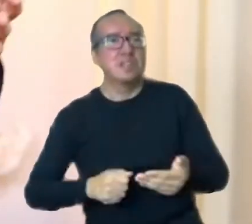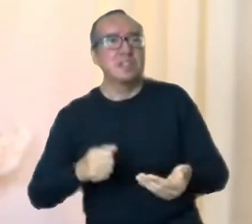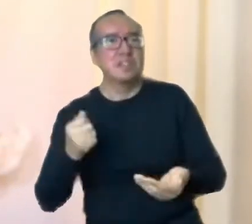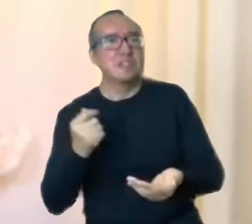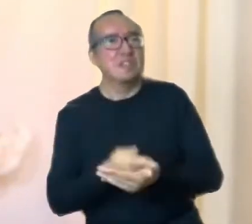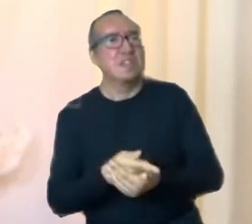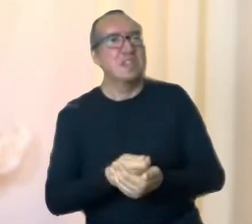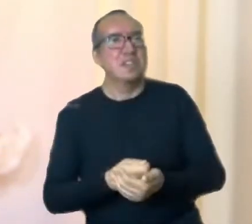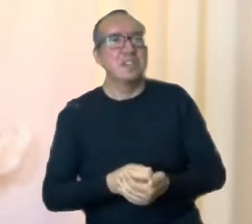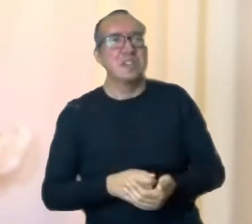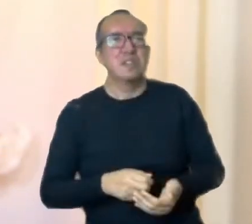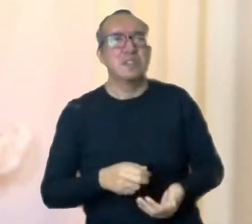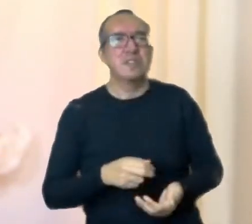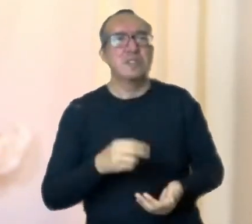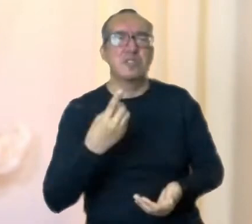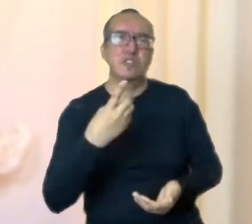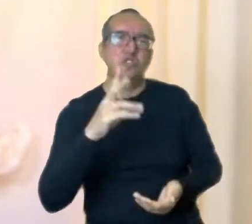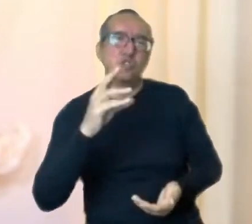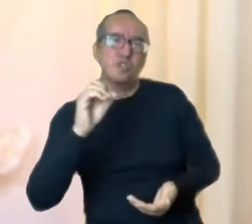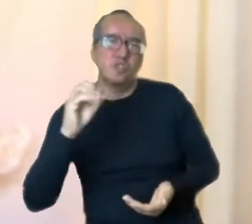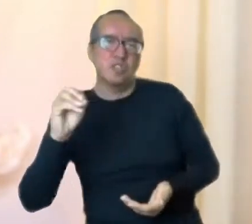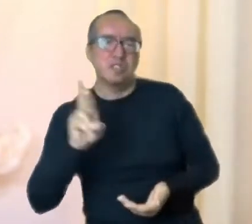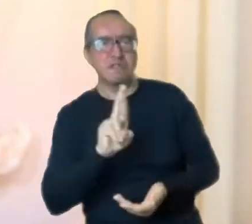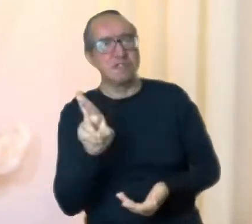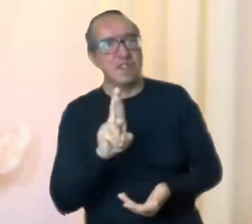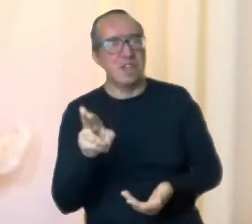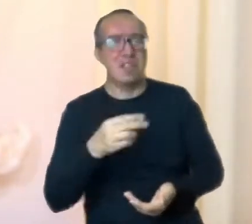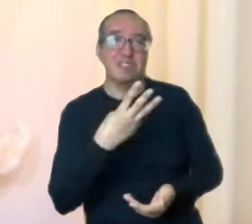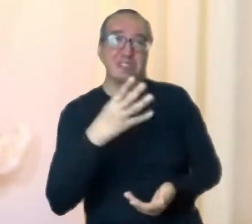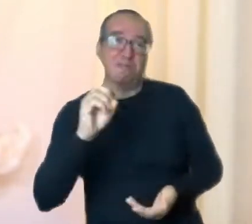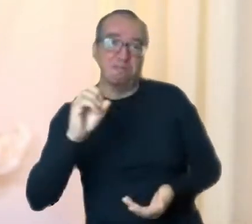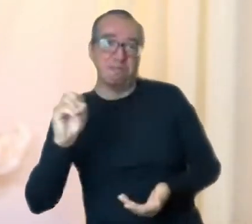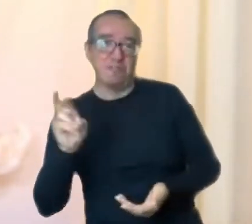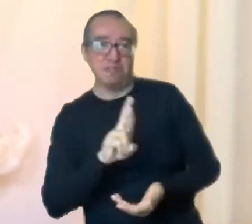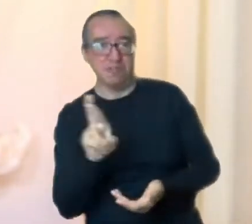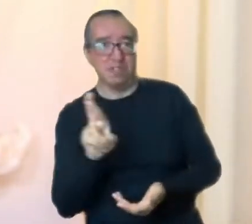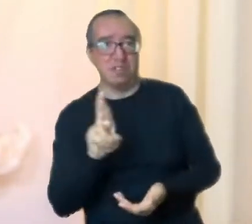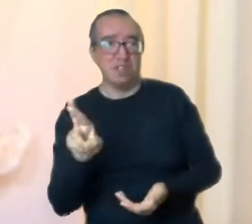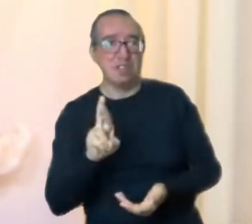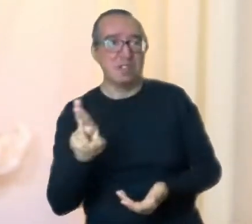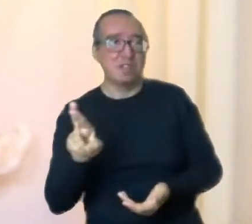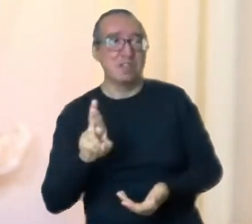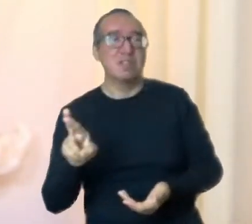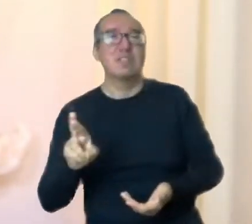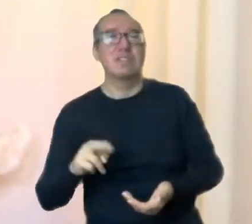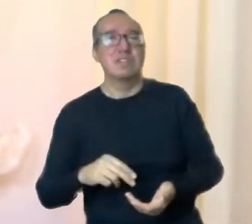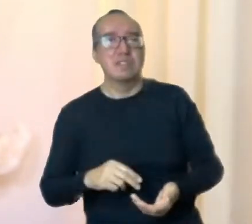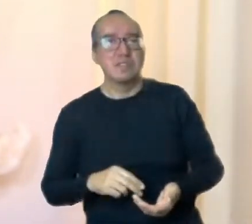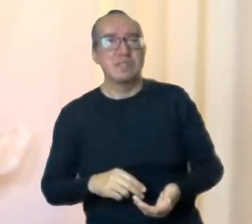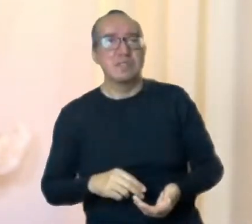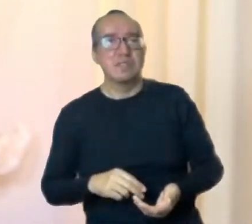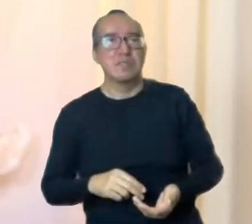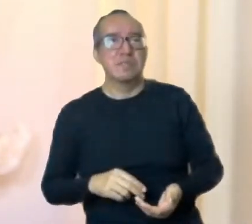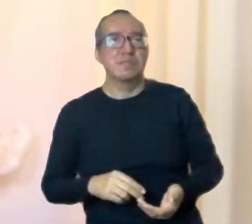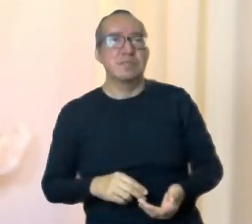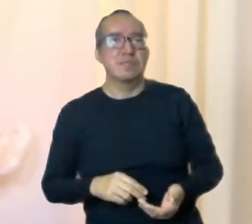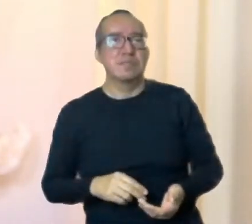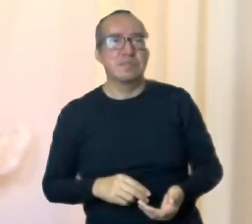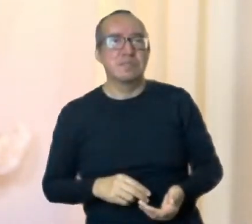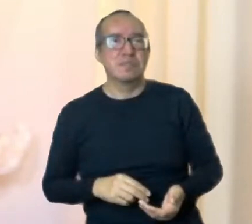num passeio com os amigos. E na hora de ajudar uma pessoa necessitada da rua, é a moedinha que nós damos.